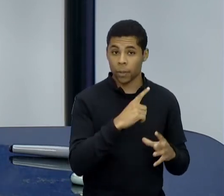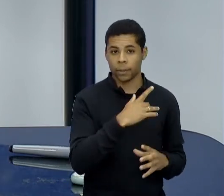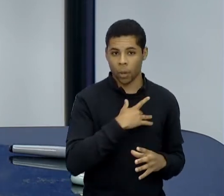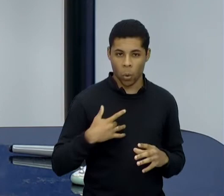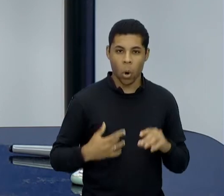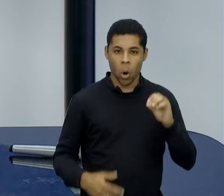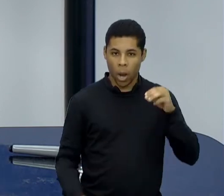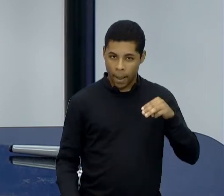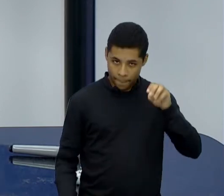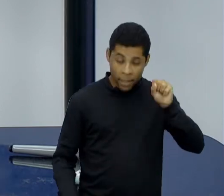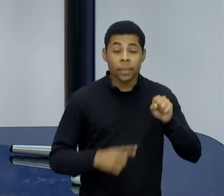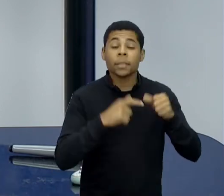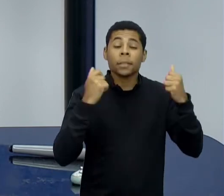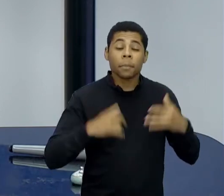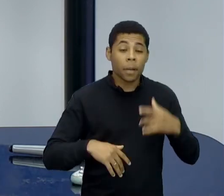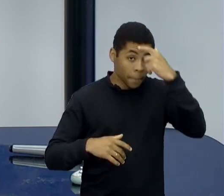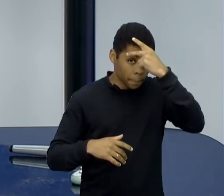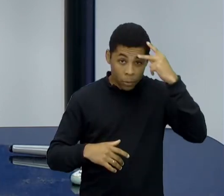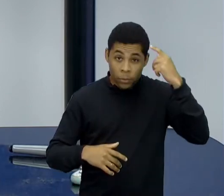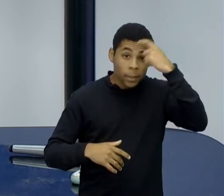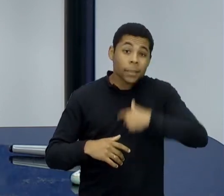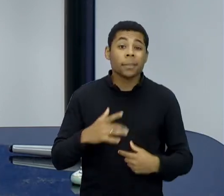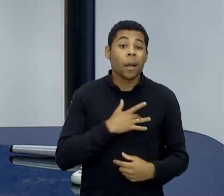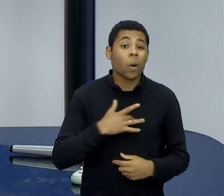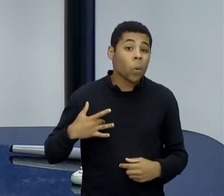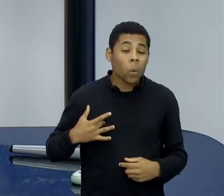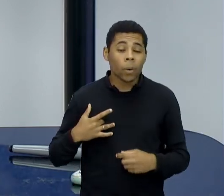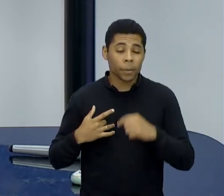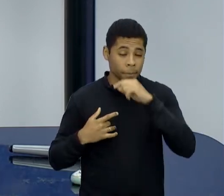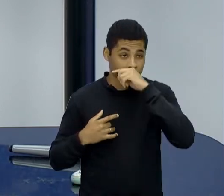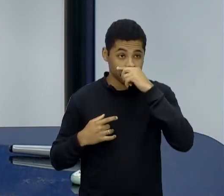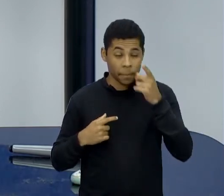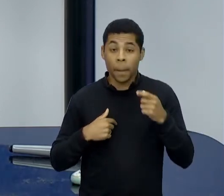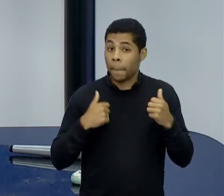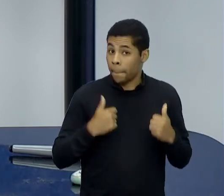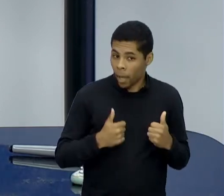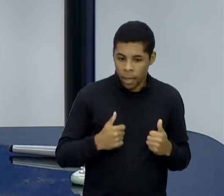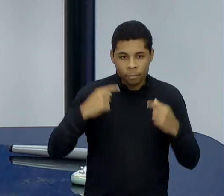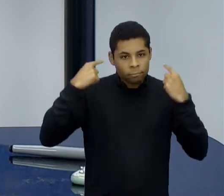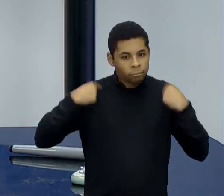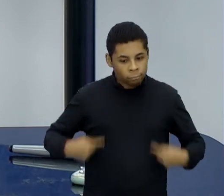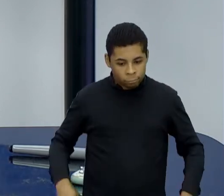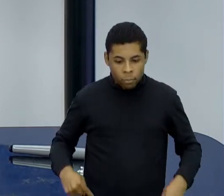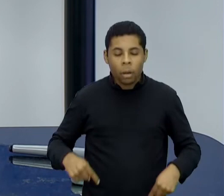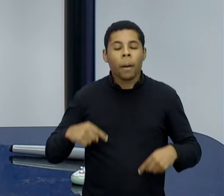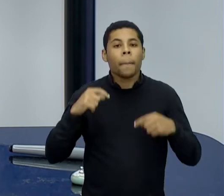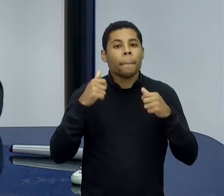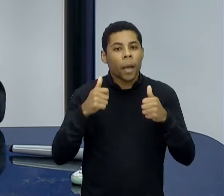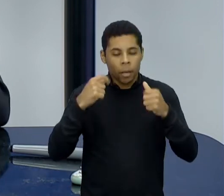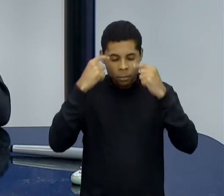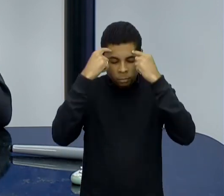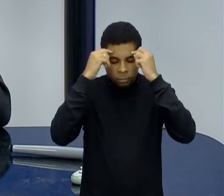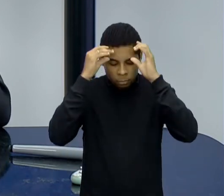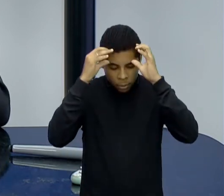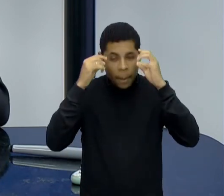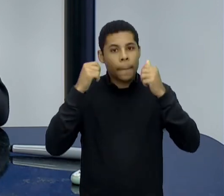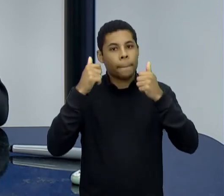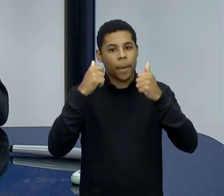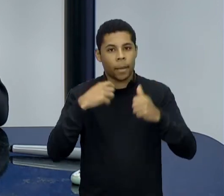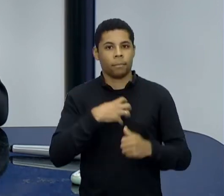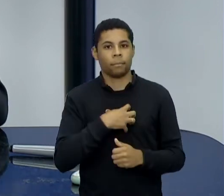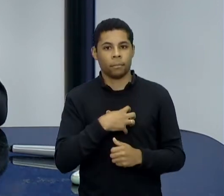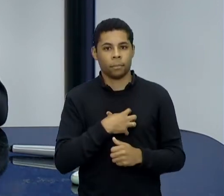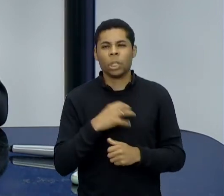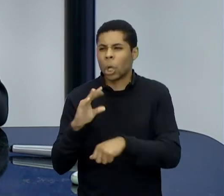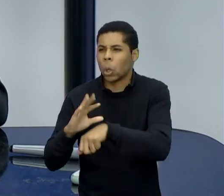ser saudável é aquele que está bem socialmente, fisicamente, mentalmente, não é só uma ausência de doença.